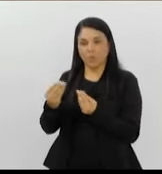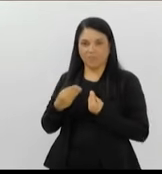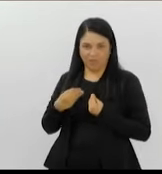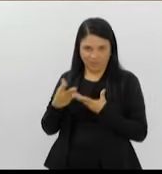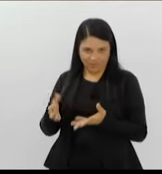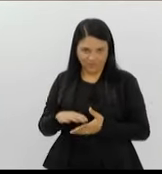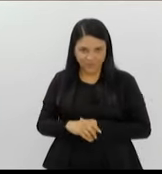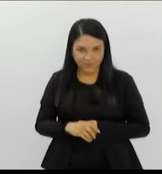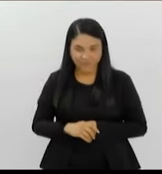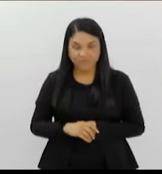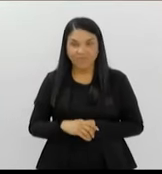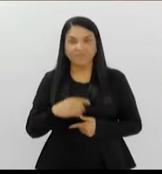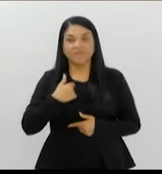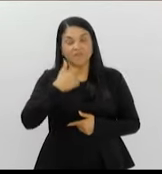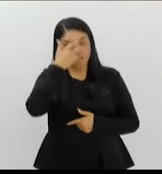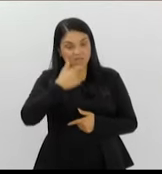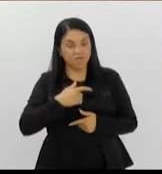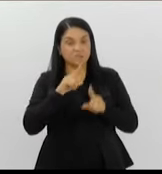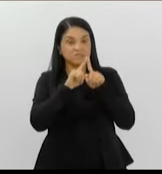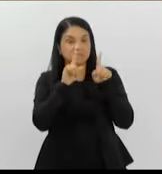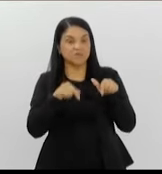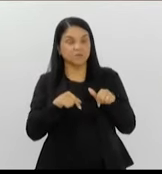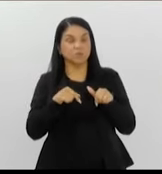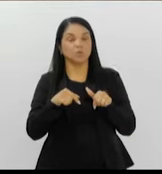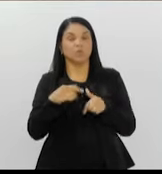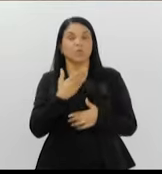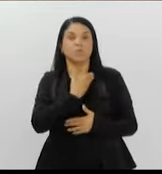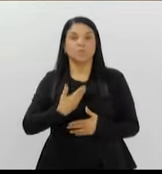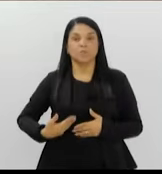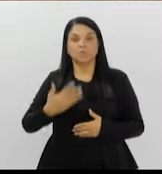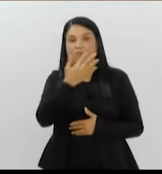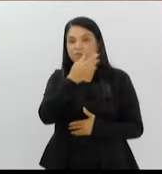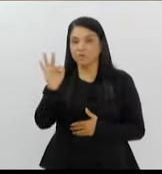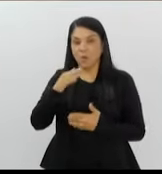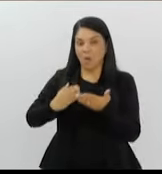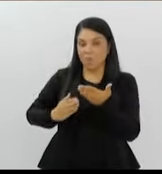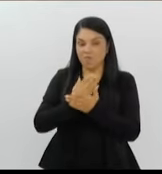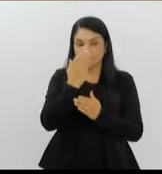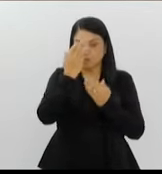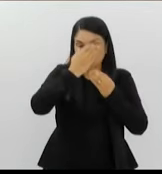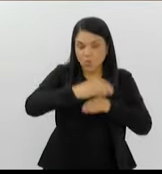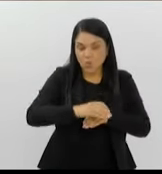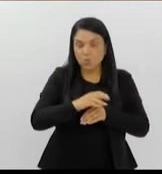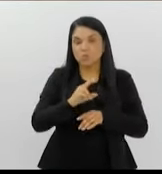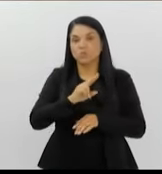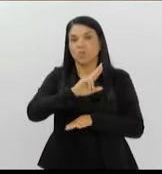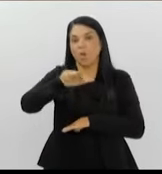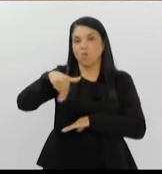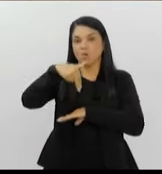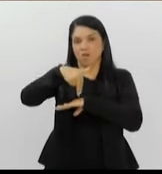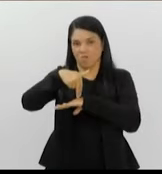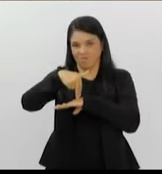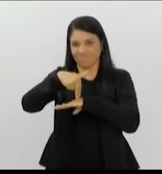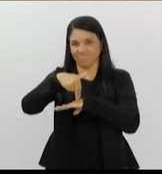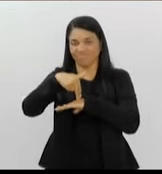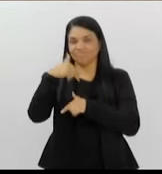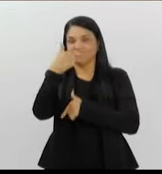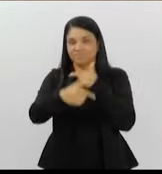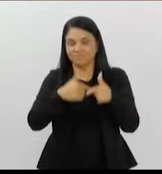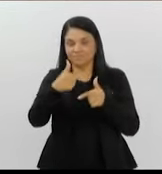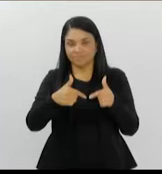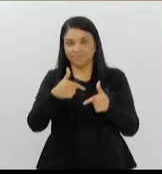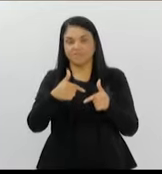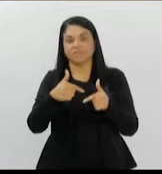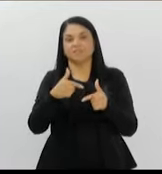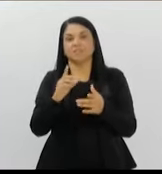Mas eu sou servidor público federal, aprovado em concurso público da União para trabalhar na maior instituição de saúde pública